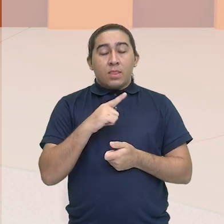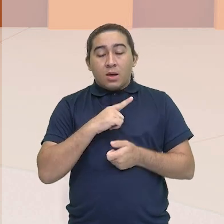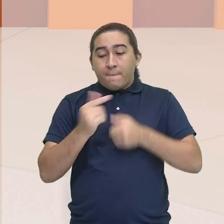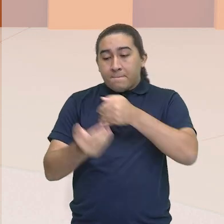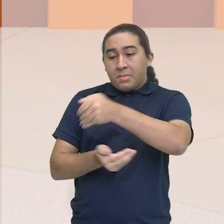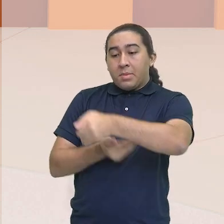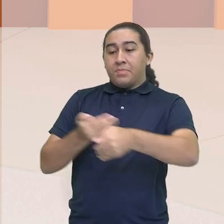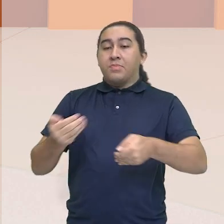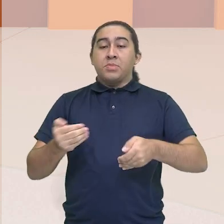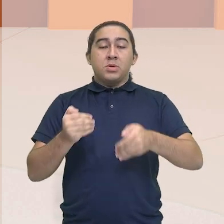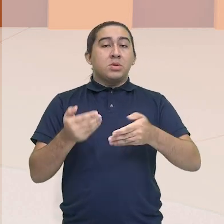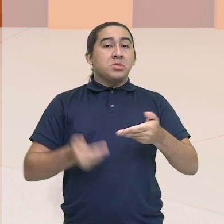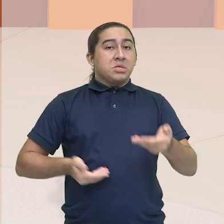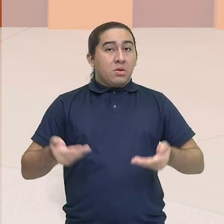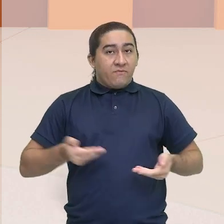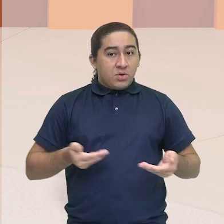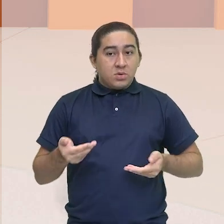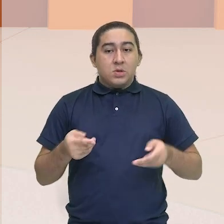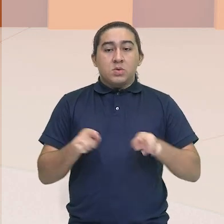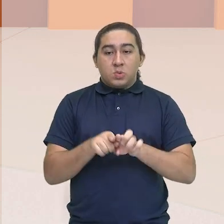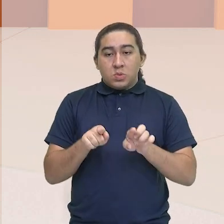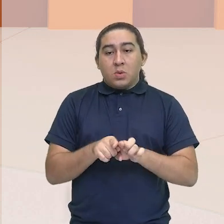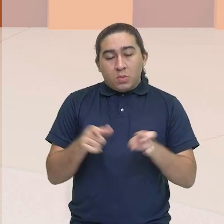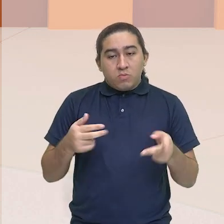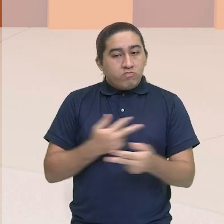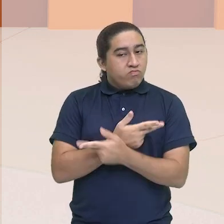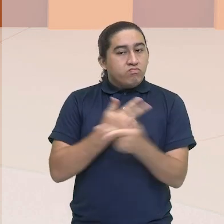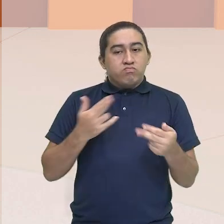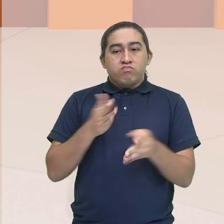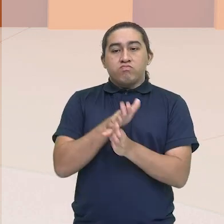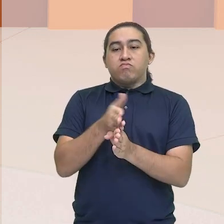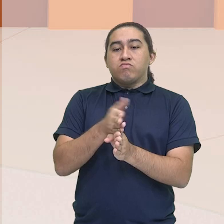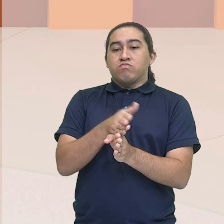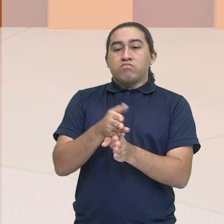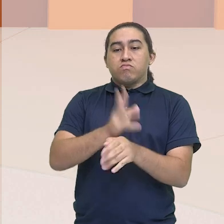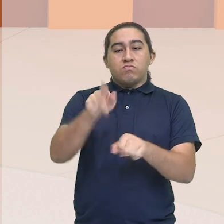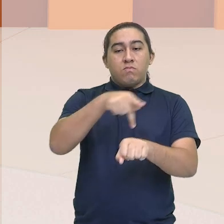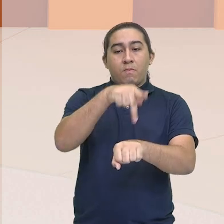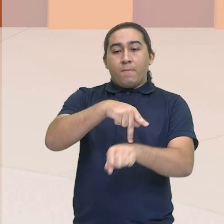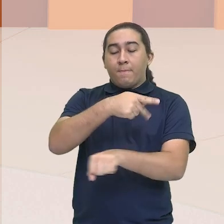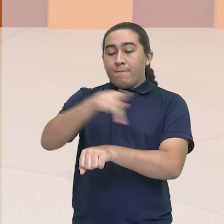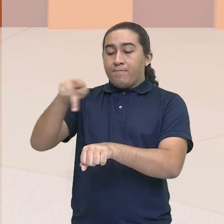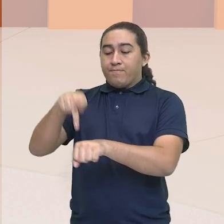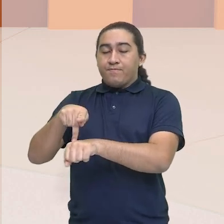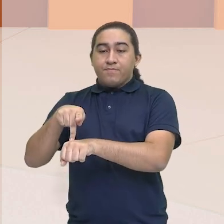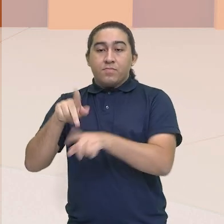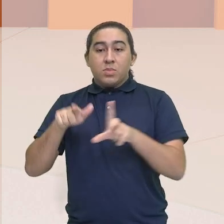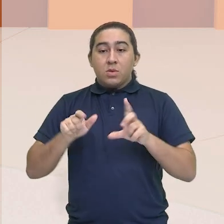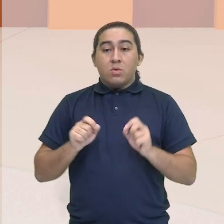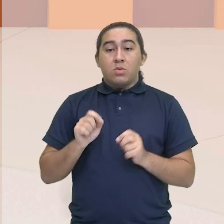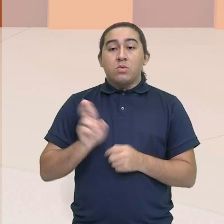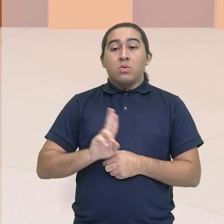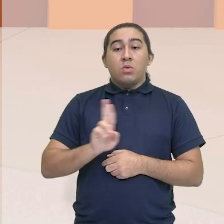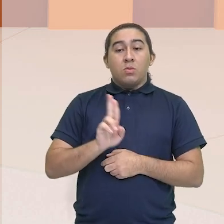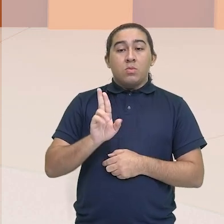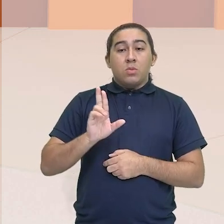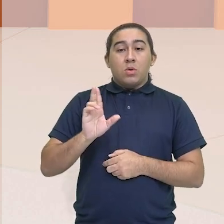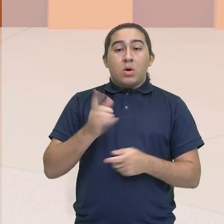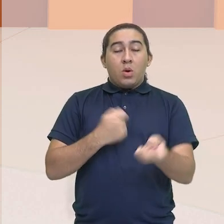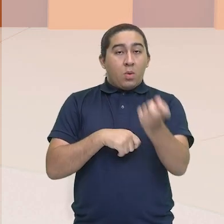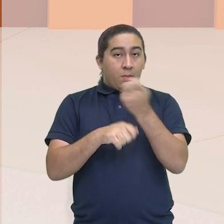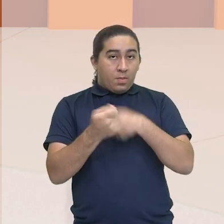de serviços, entre fronteiras, né, entre territórios, é o que a gente chama de comércio